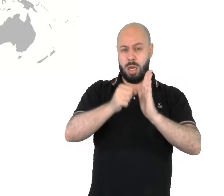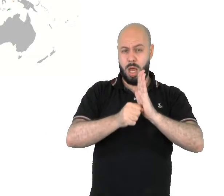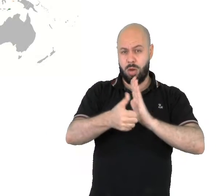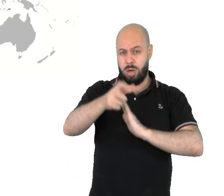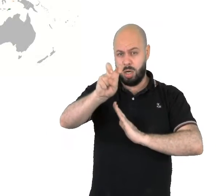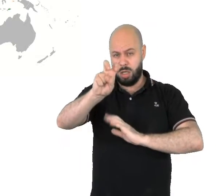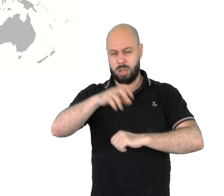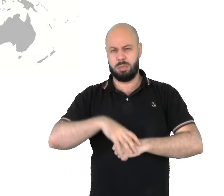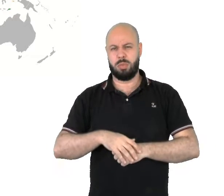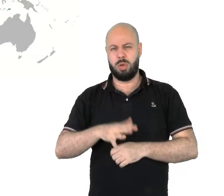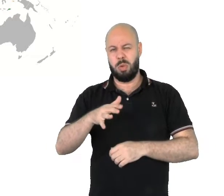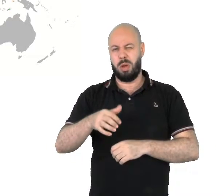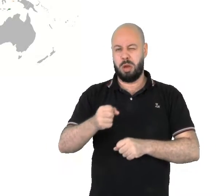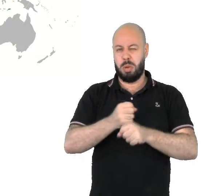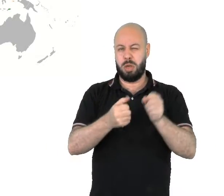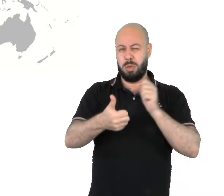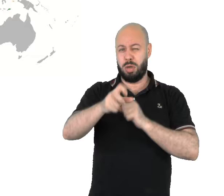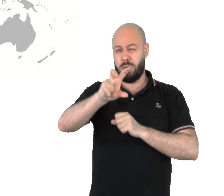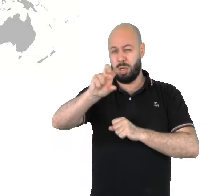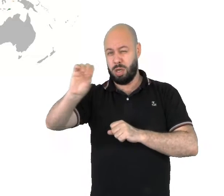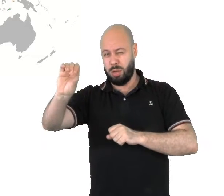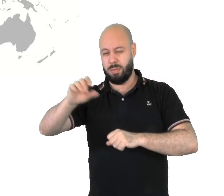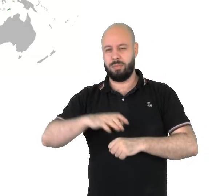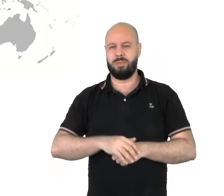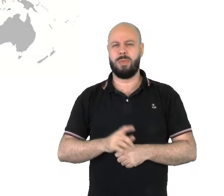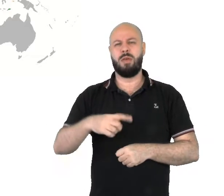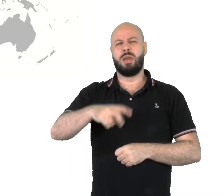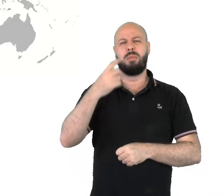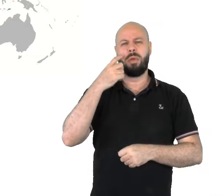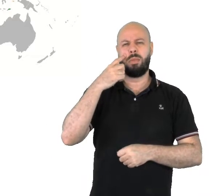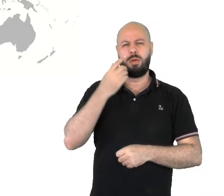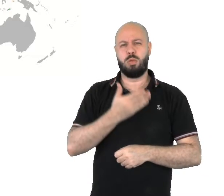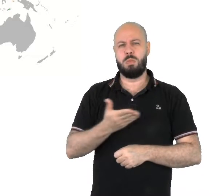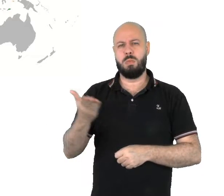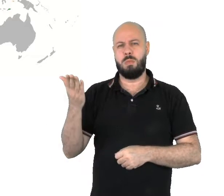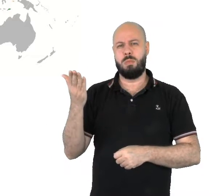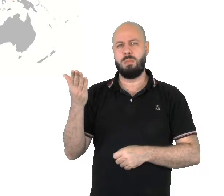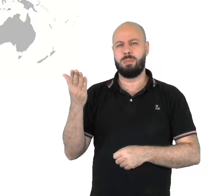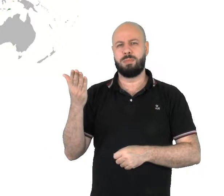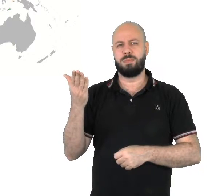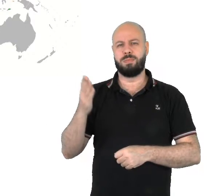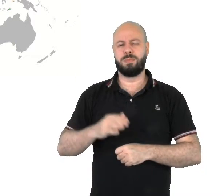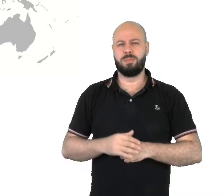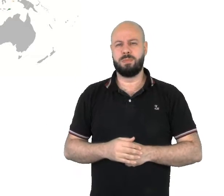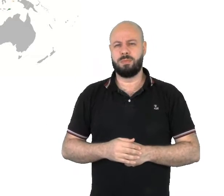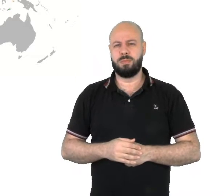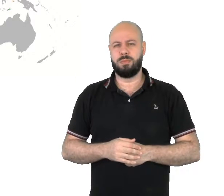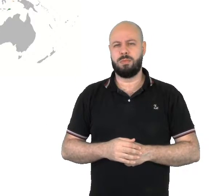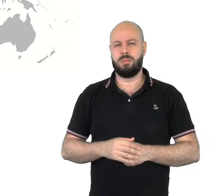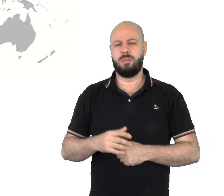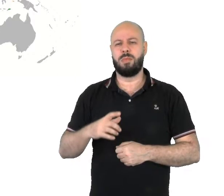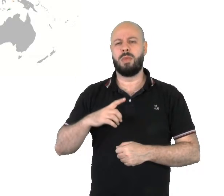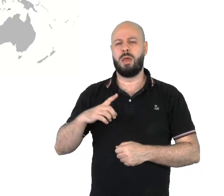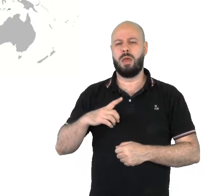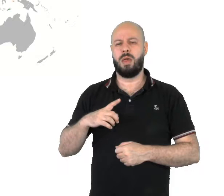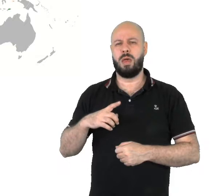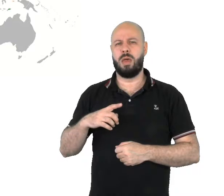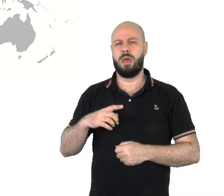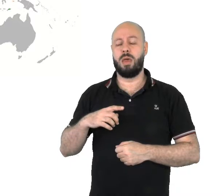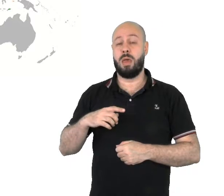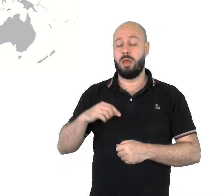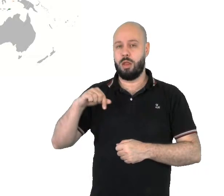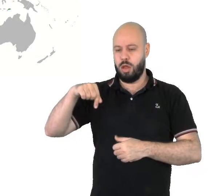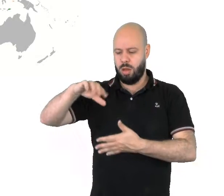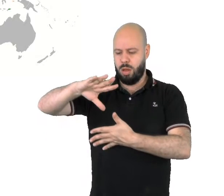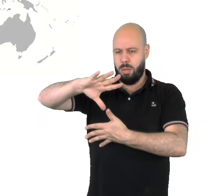pessoal? Vamos dar uma observadinha aí. Vocês conseguem ver que nós temos aqui na América